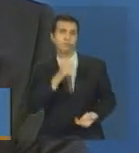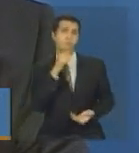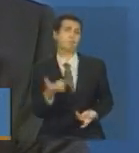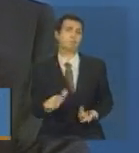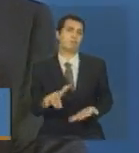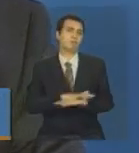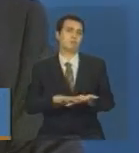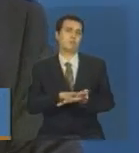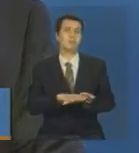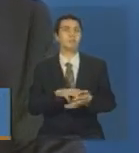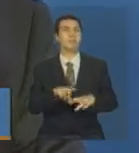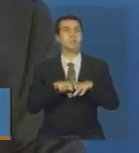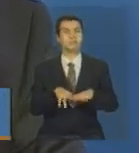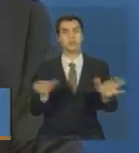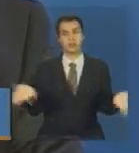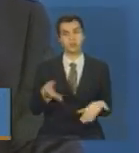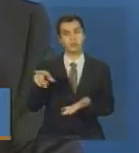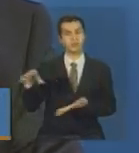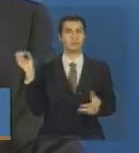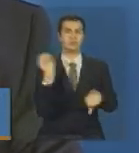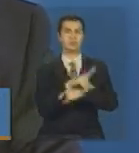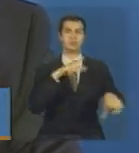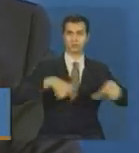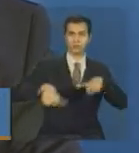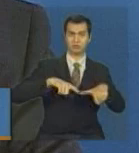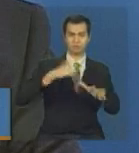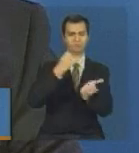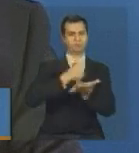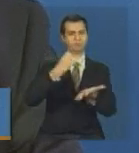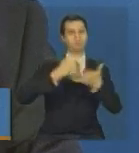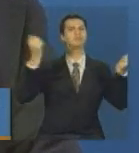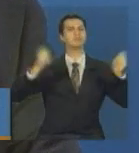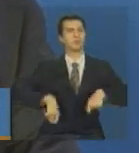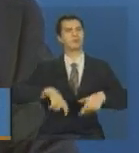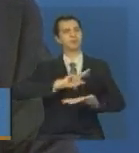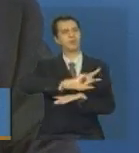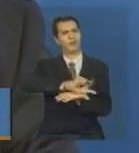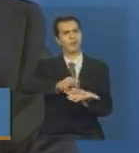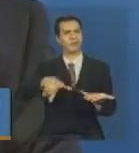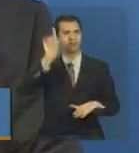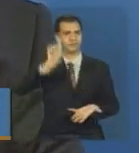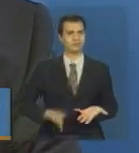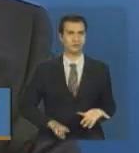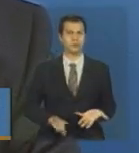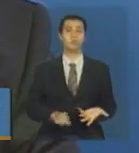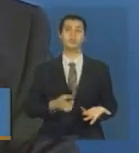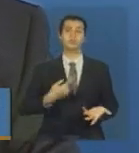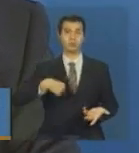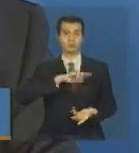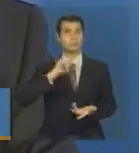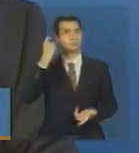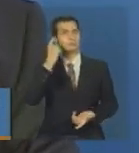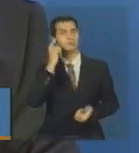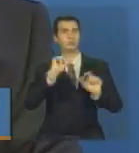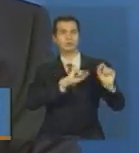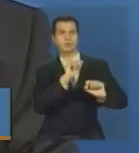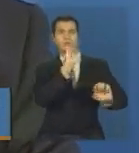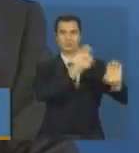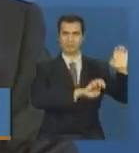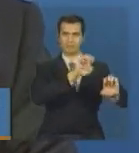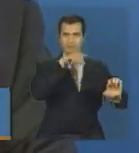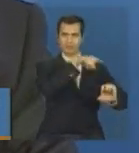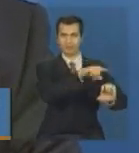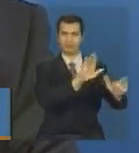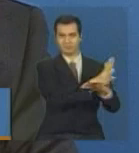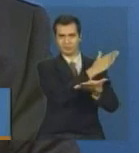cursos de capacitação e mais do que isso. A gente tendo a compreensão do empresariado de que, em eles possibilitando que esse público possa